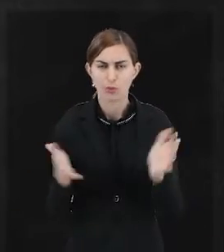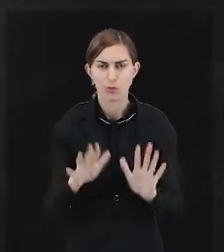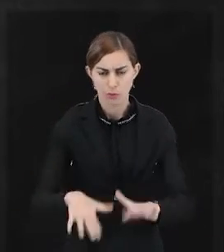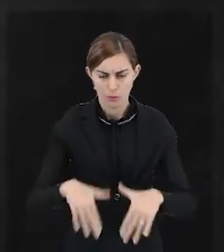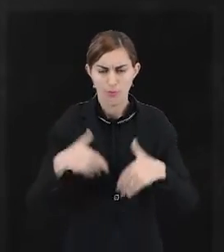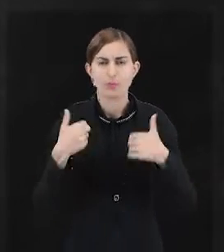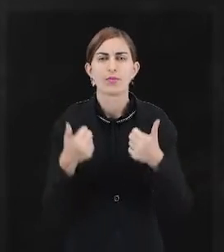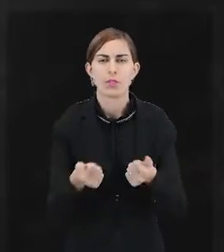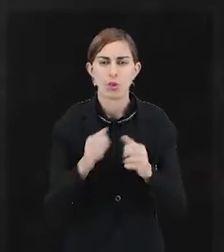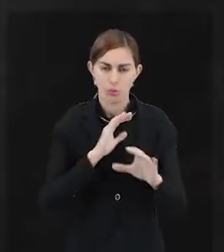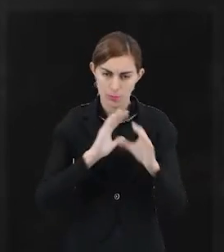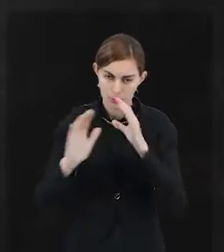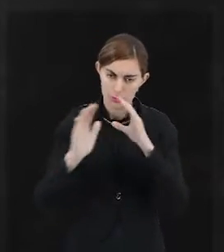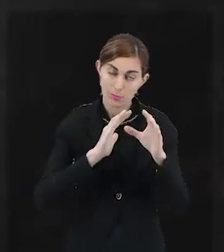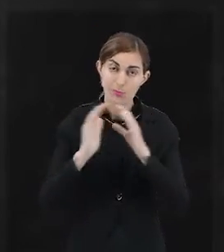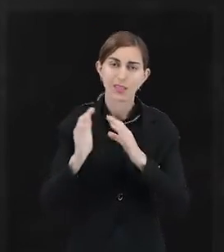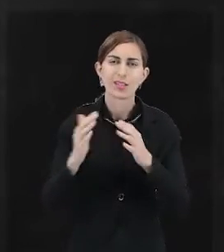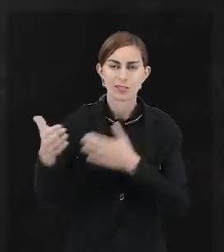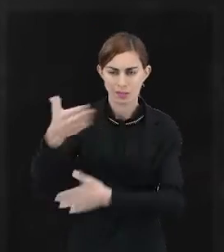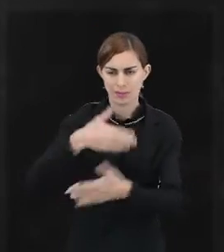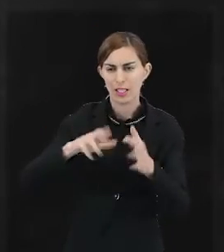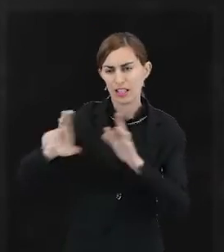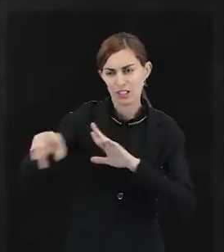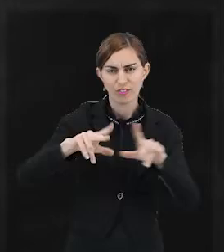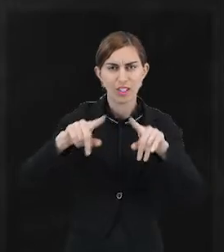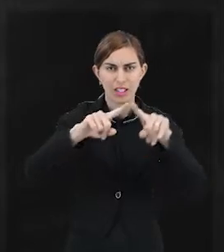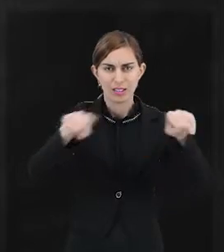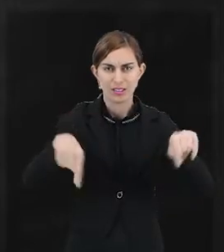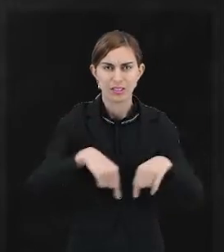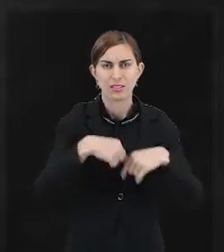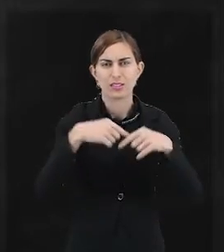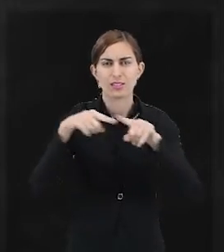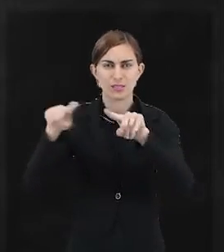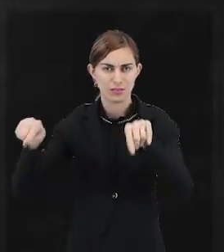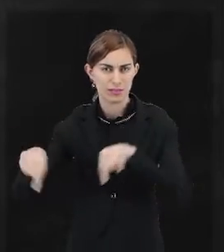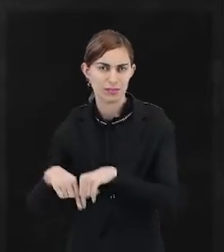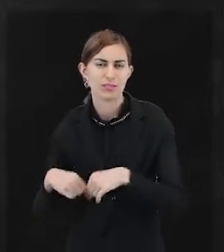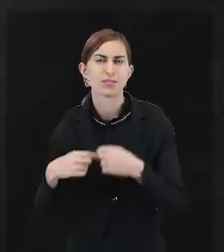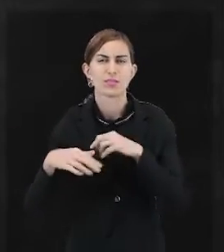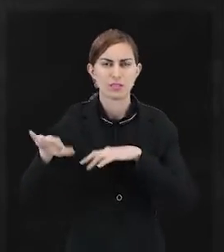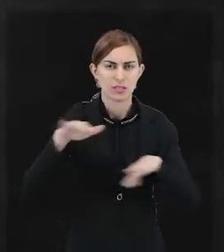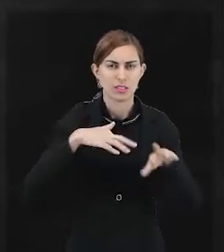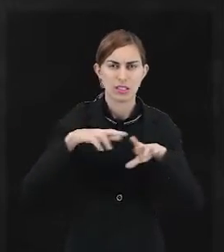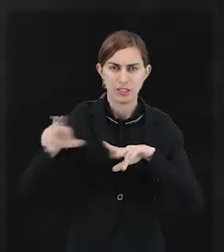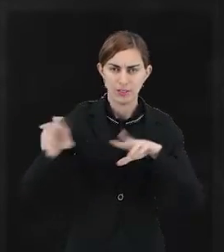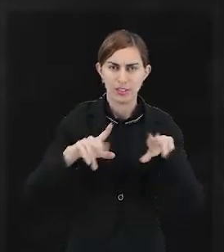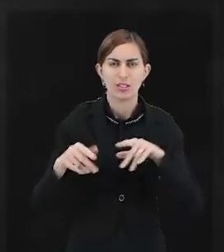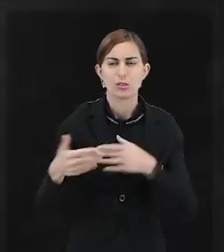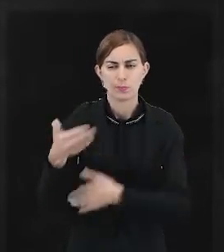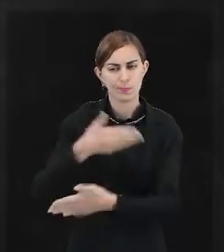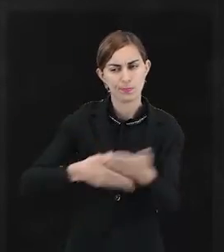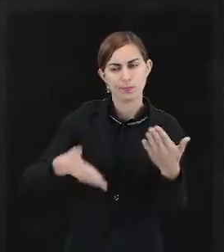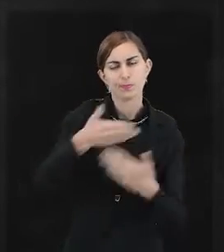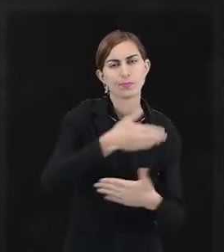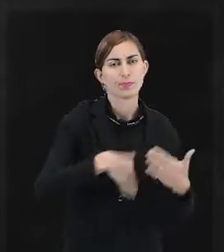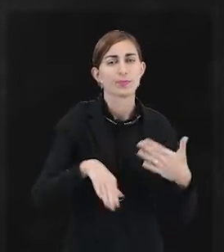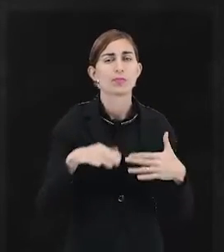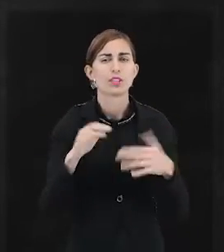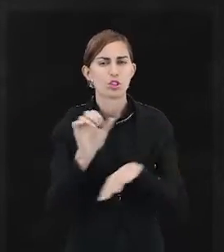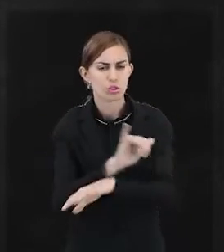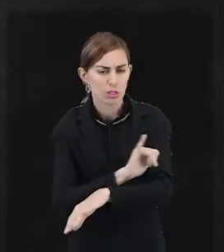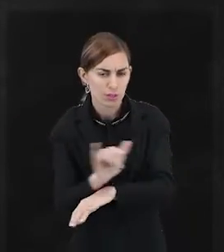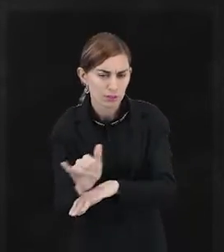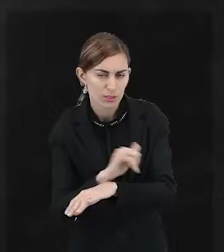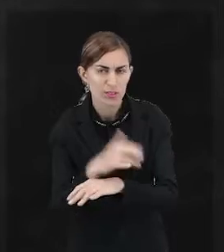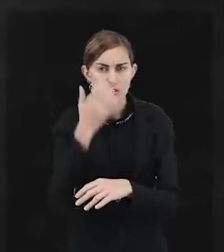uma melhor comunicação entre esses diferentes departamentos, influenciando também na forma como eles se relacionam. Então,